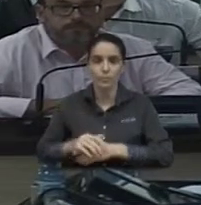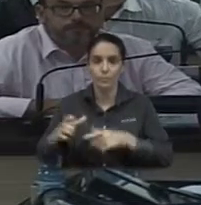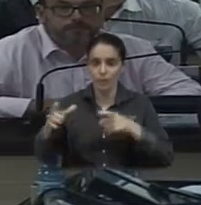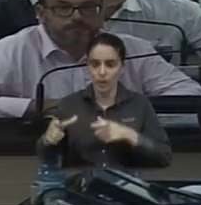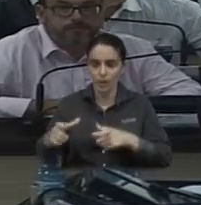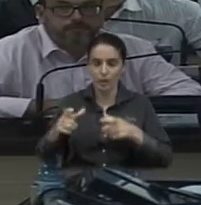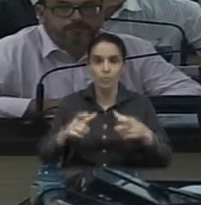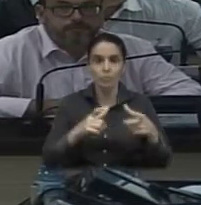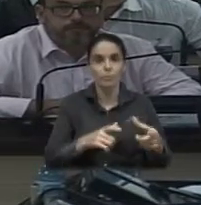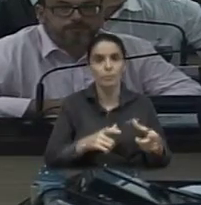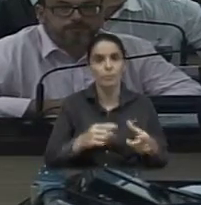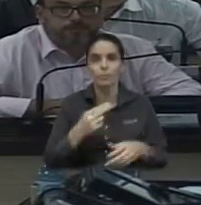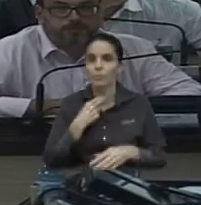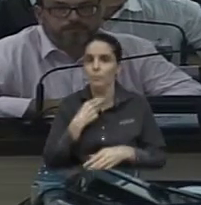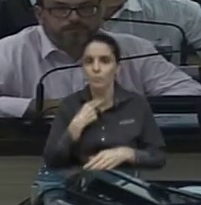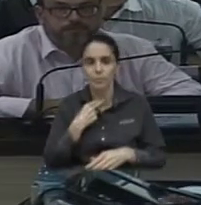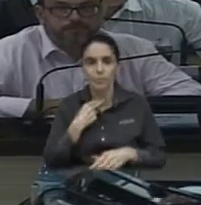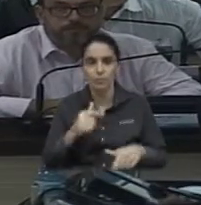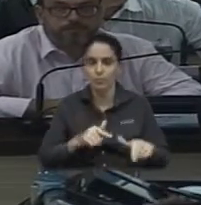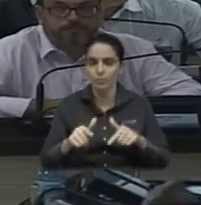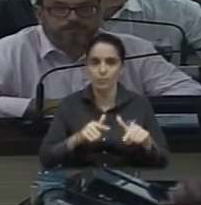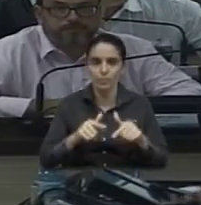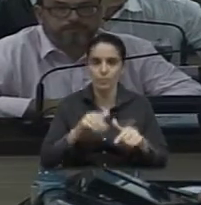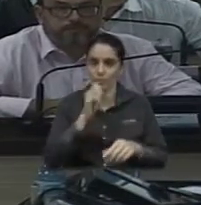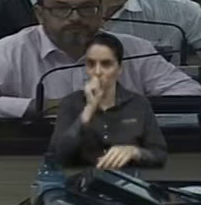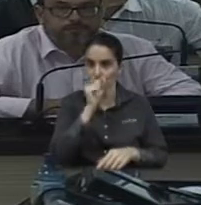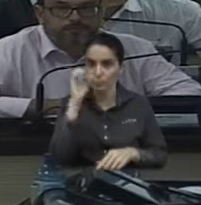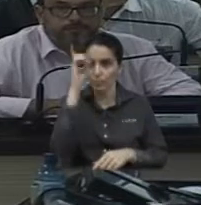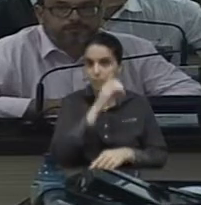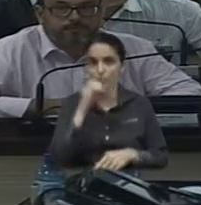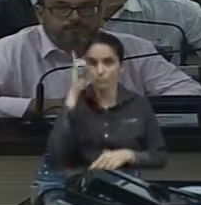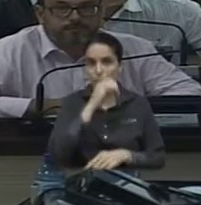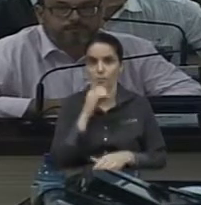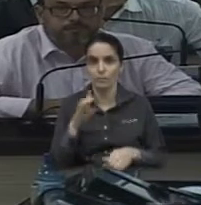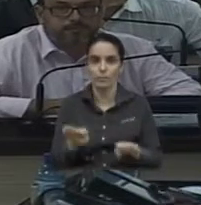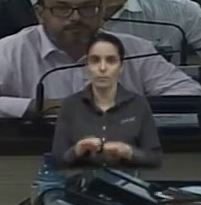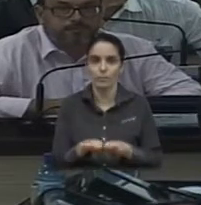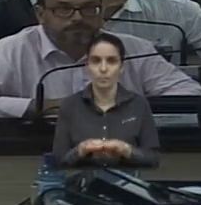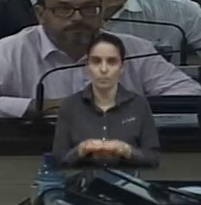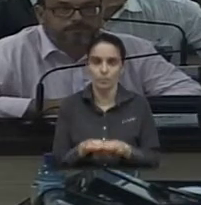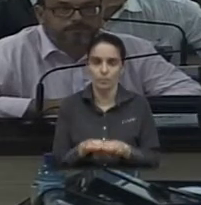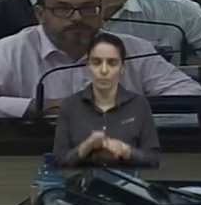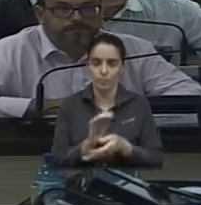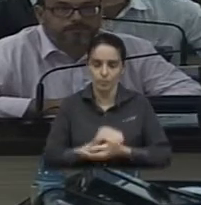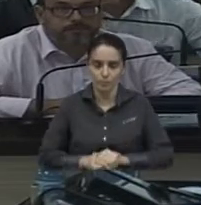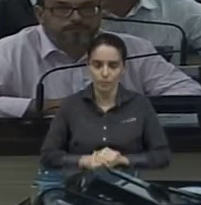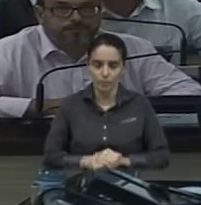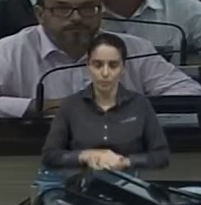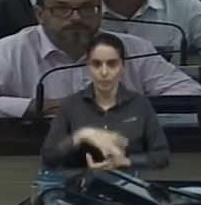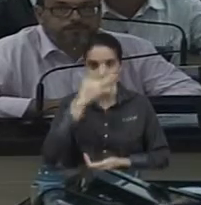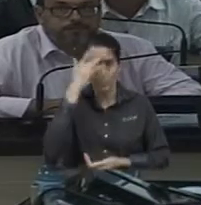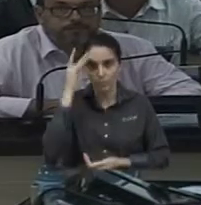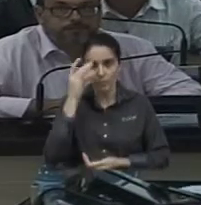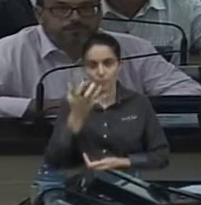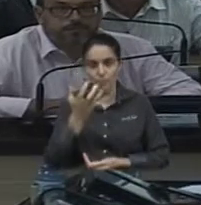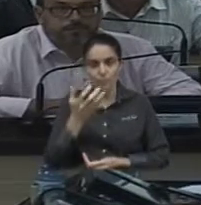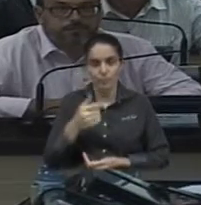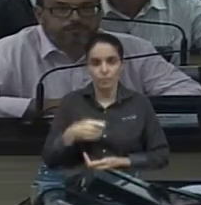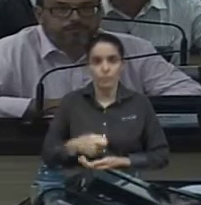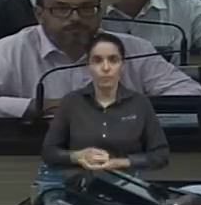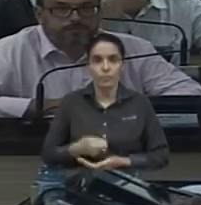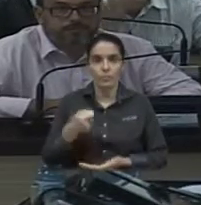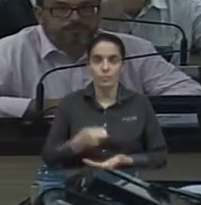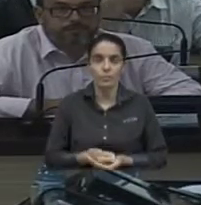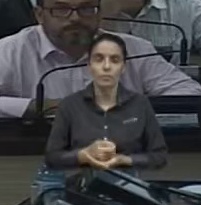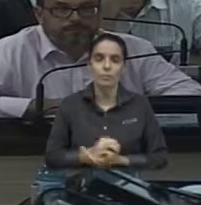de domingo. Se começar a trabalhar e todo o Brasil querendo vir comprar aqui, se não puder, nós vamos deixar de